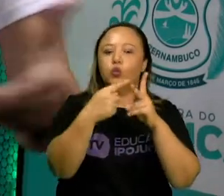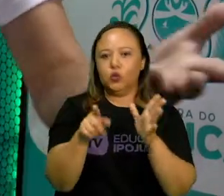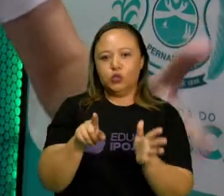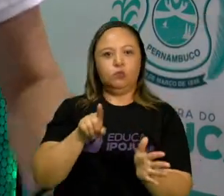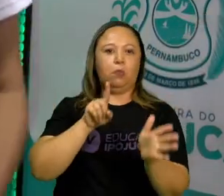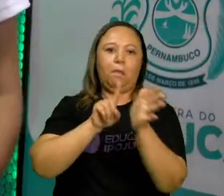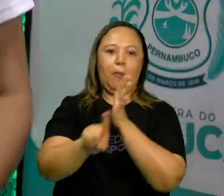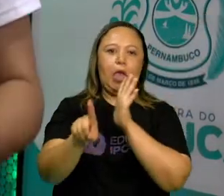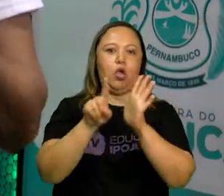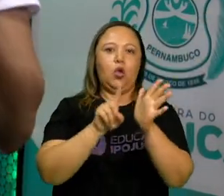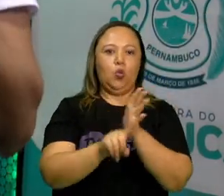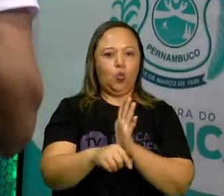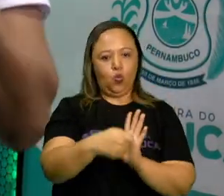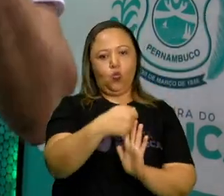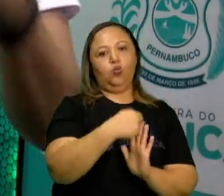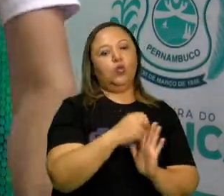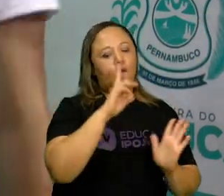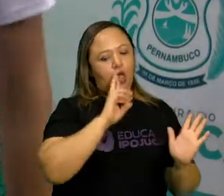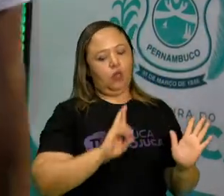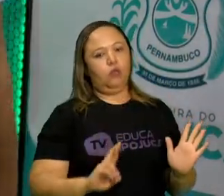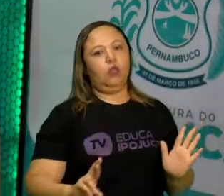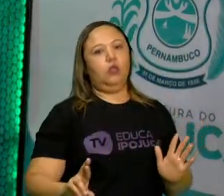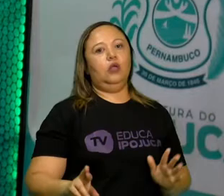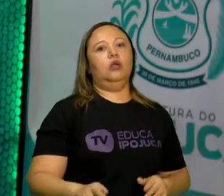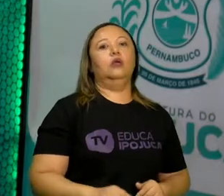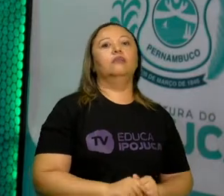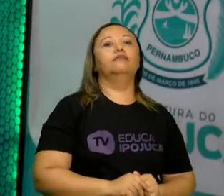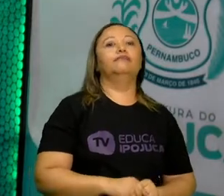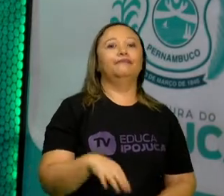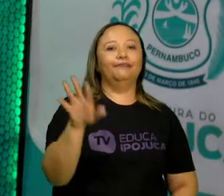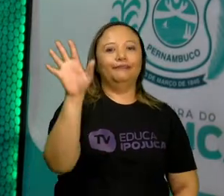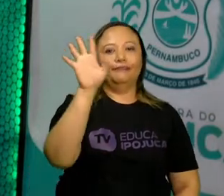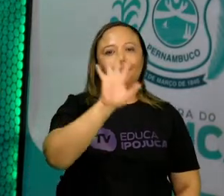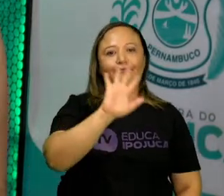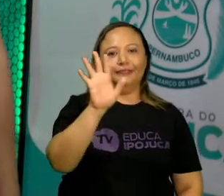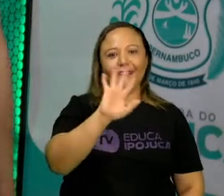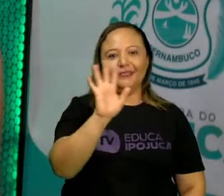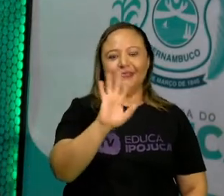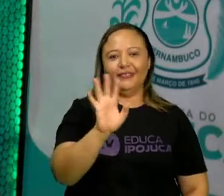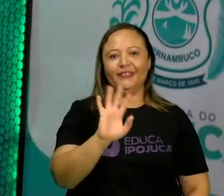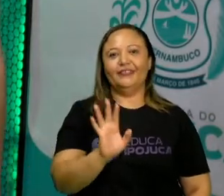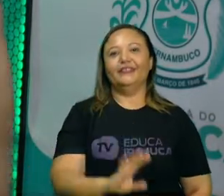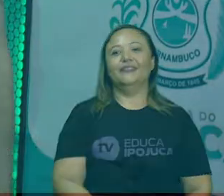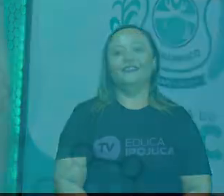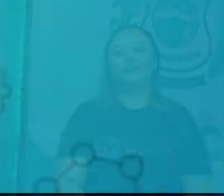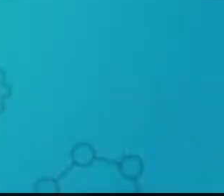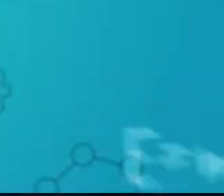e conversar um pouquinho sobre isso, beleza? E a gente se vê na próxima aula. Tchau, pessoal. Valeu.